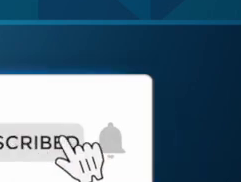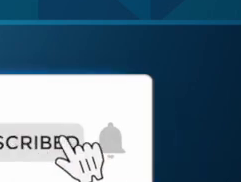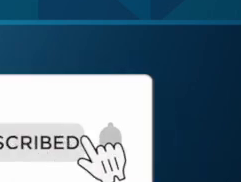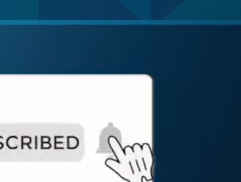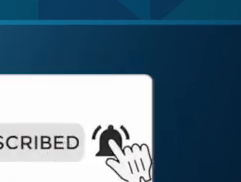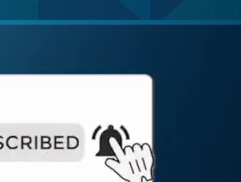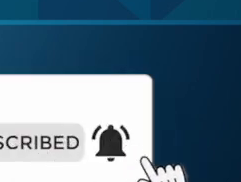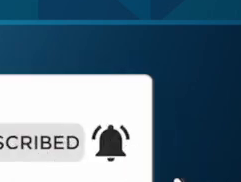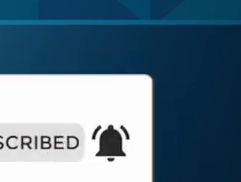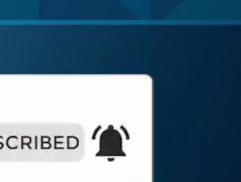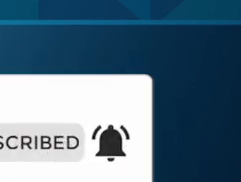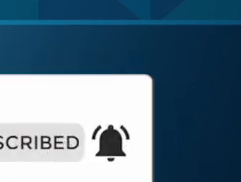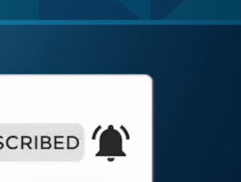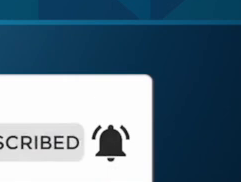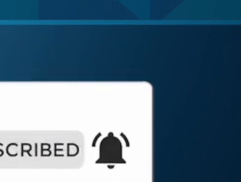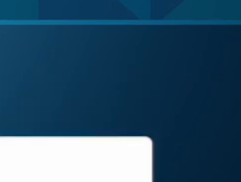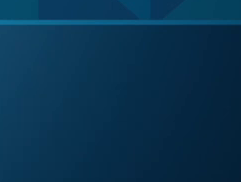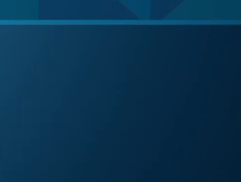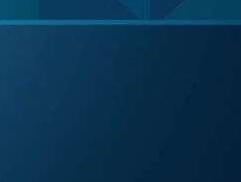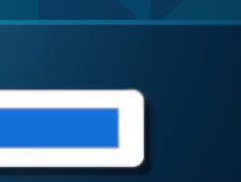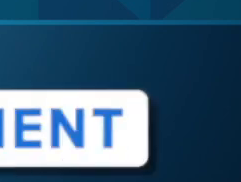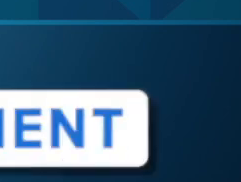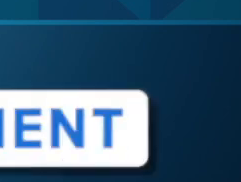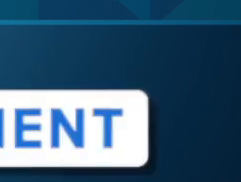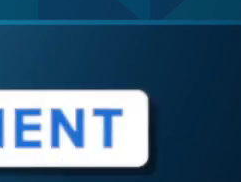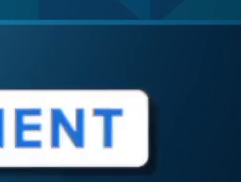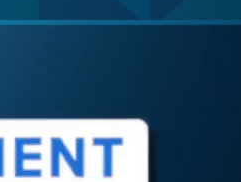RTTL, hanehang botão notificação.